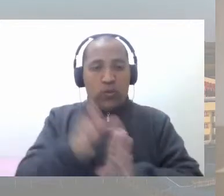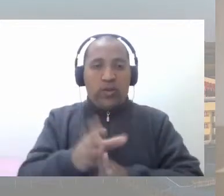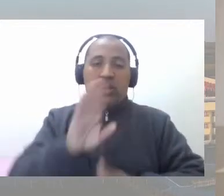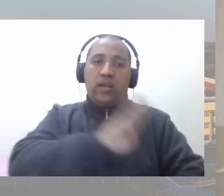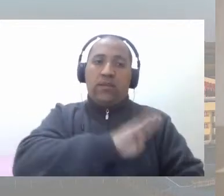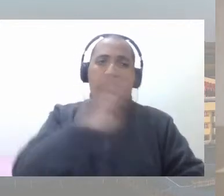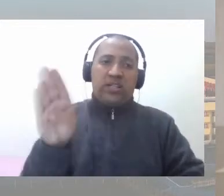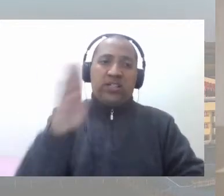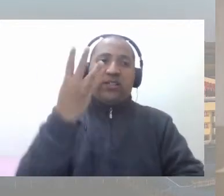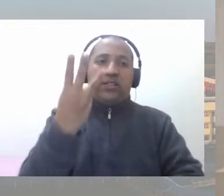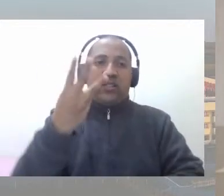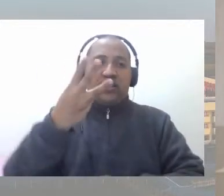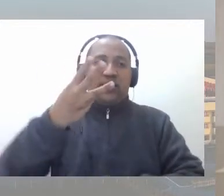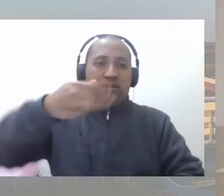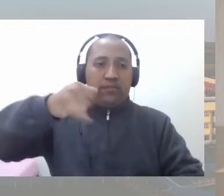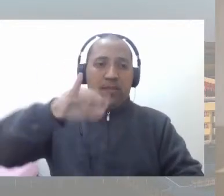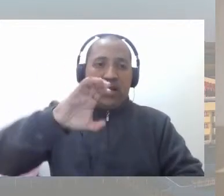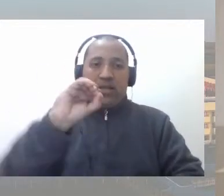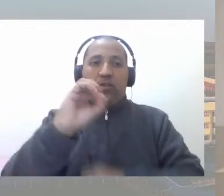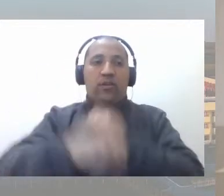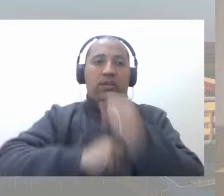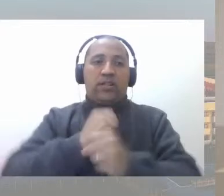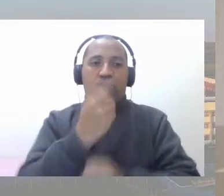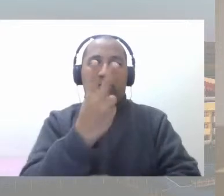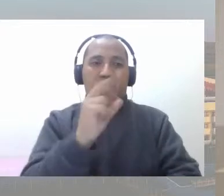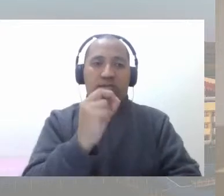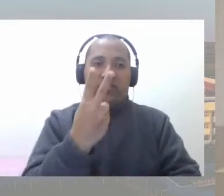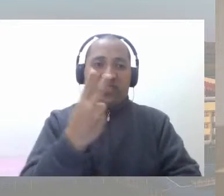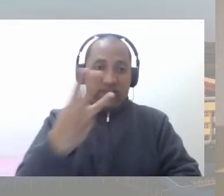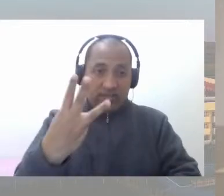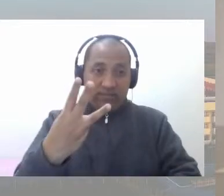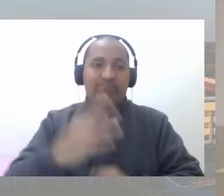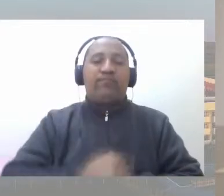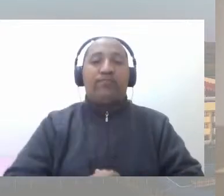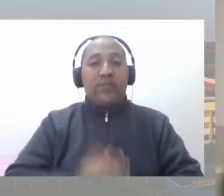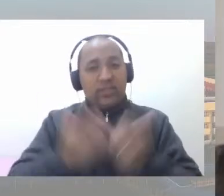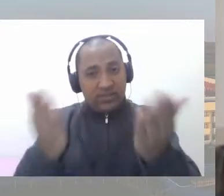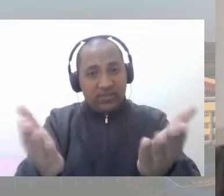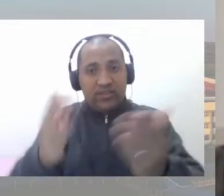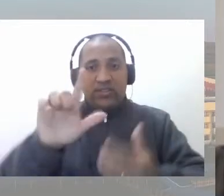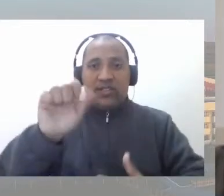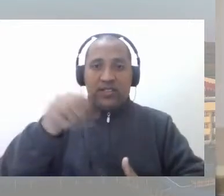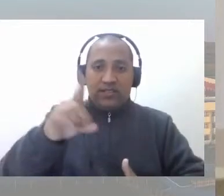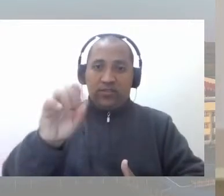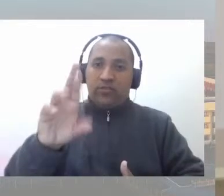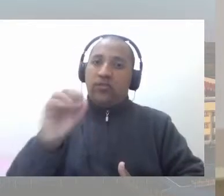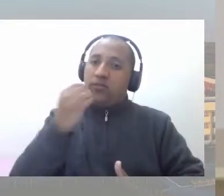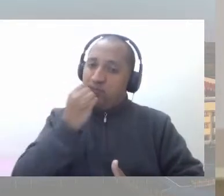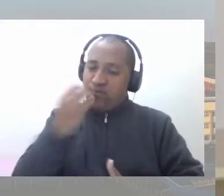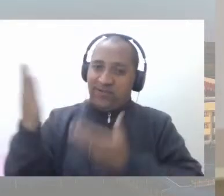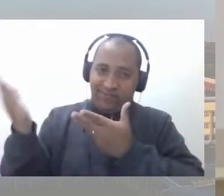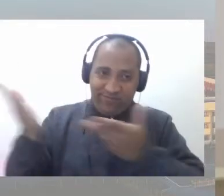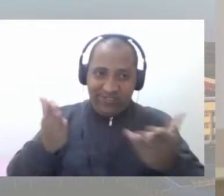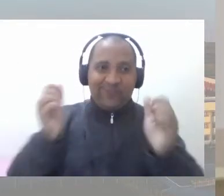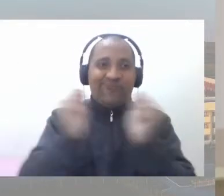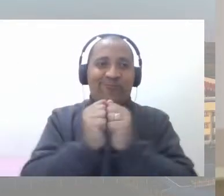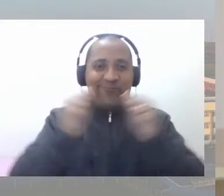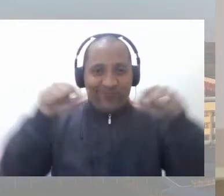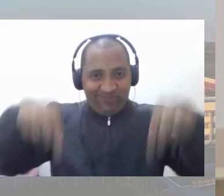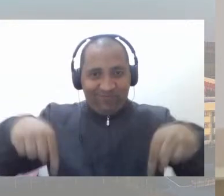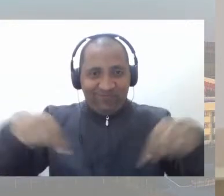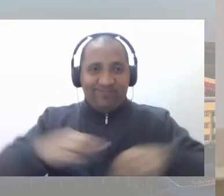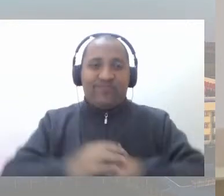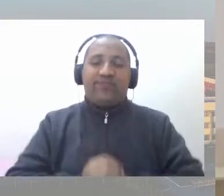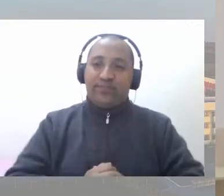3 de maio de 2023. Então, Leandro, seja muito bem-vindo aqui conosco, tá?